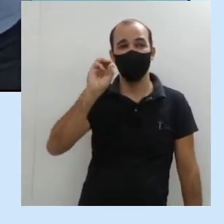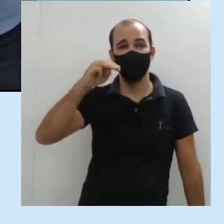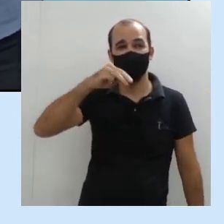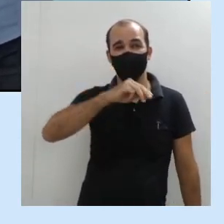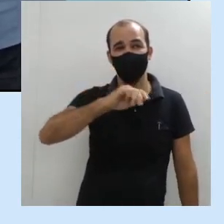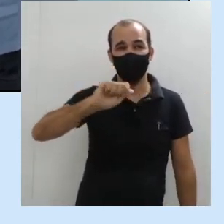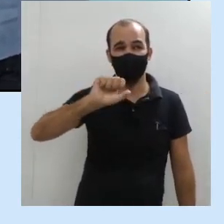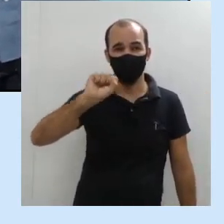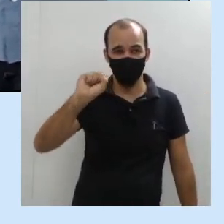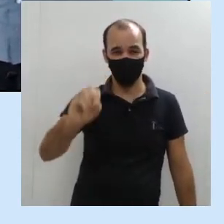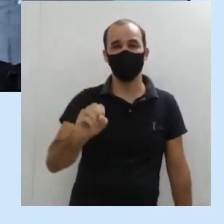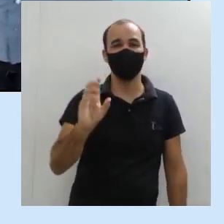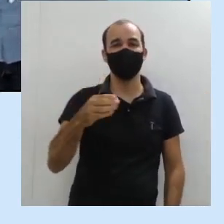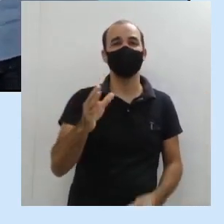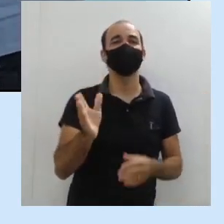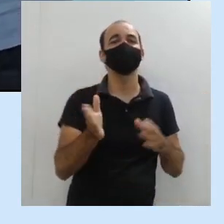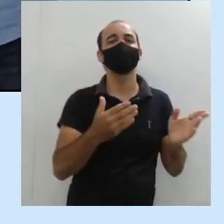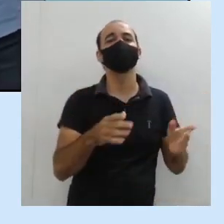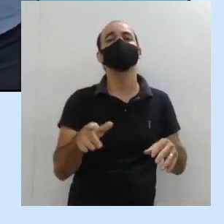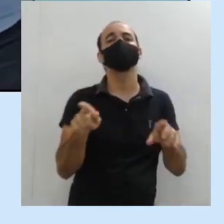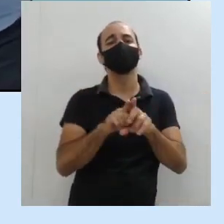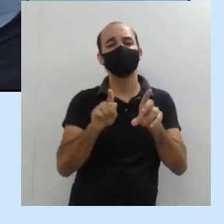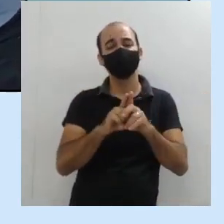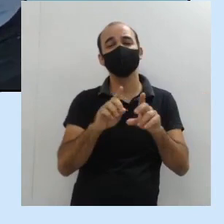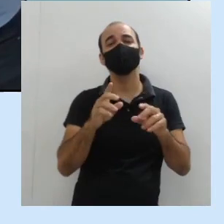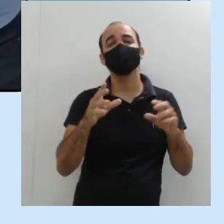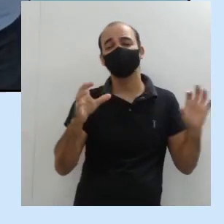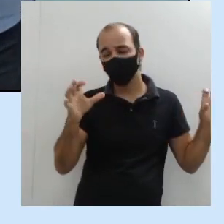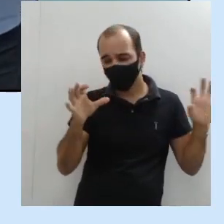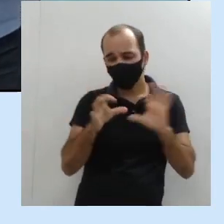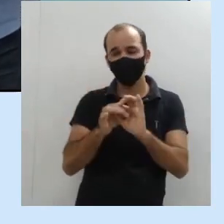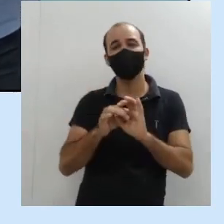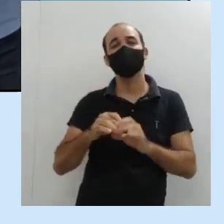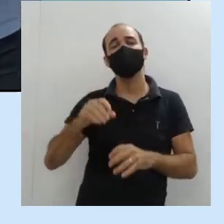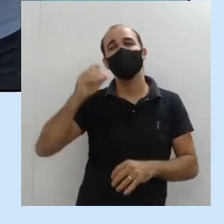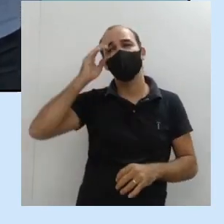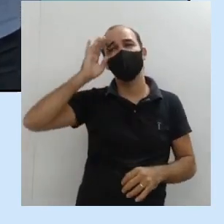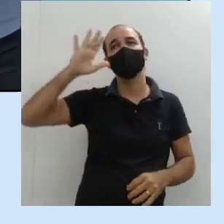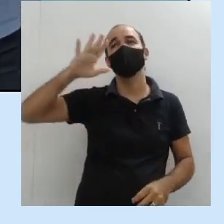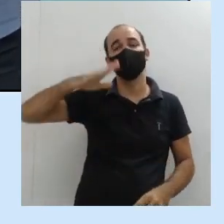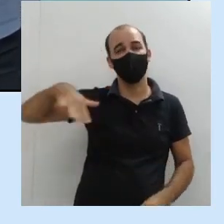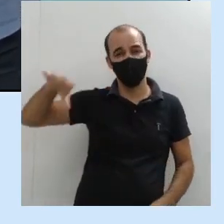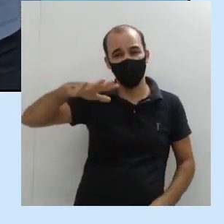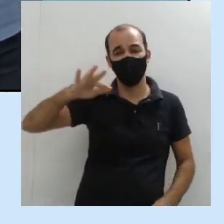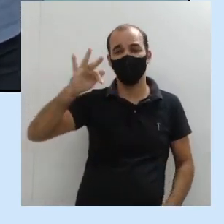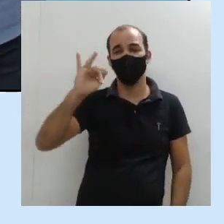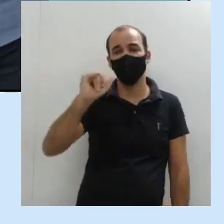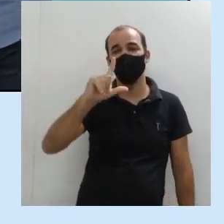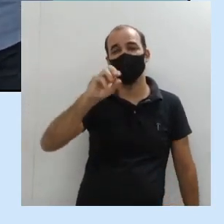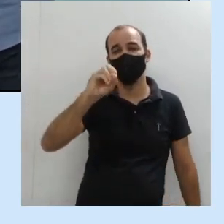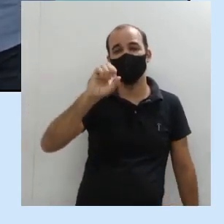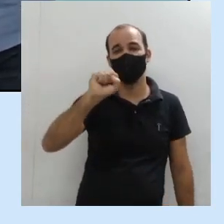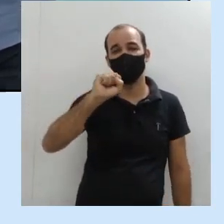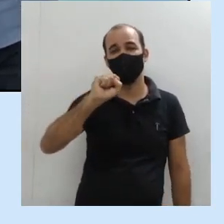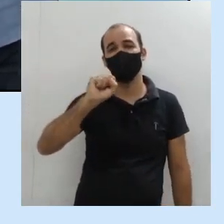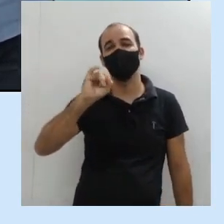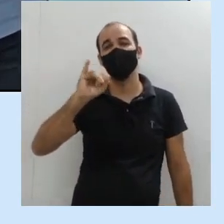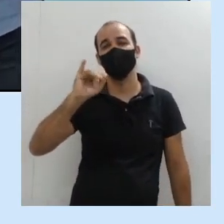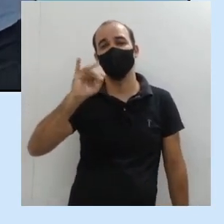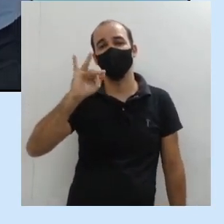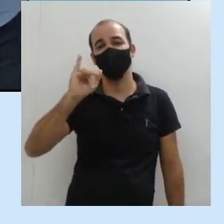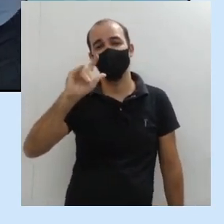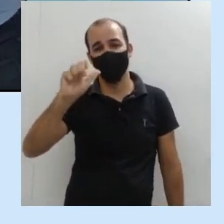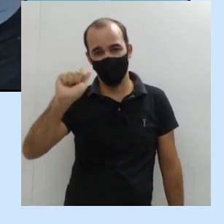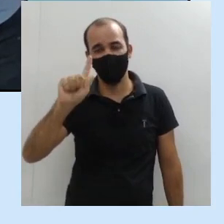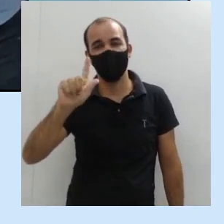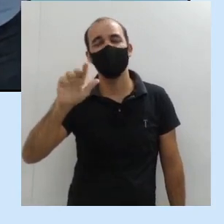mas eu quero levar você à questão dos pensamentos filosóficos a respeito dessa vida, ou, como nós